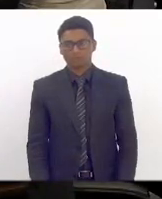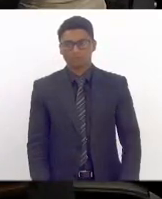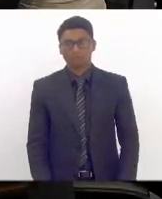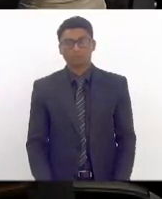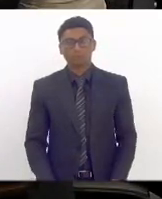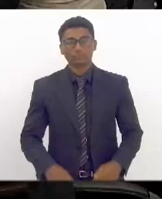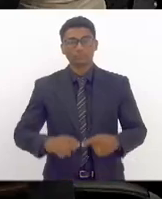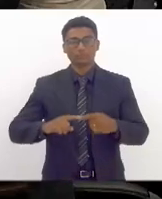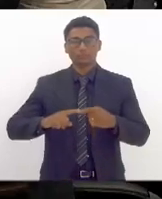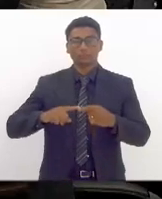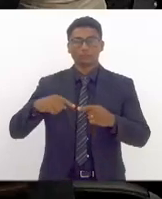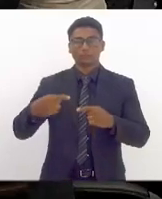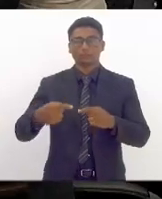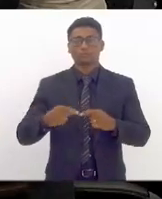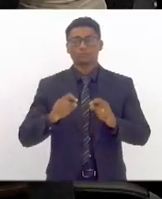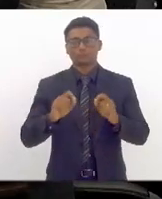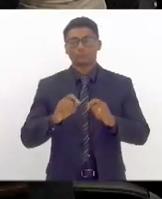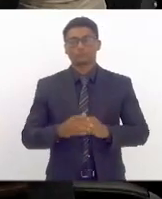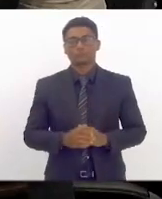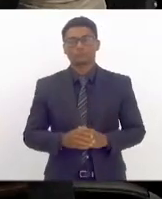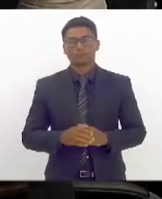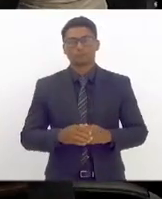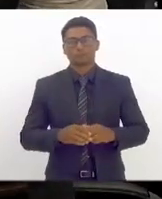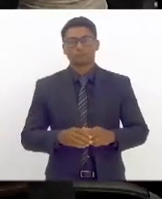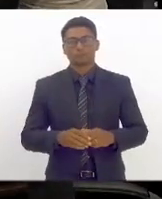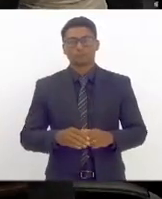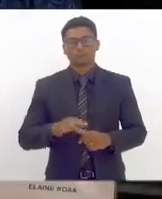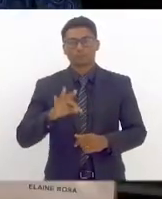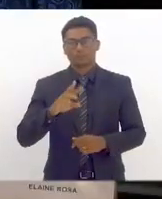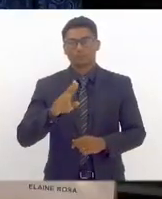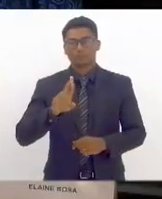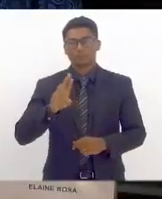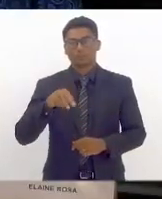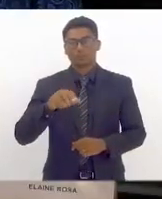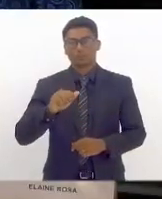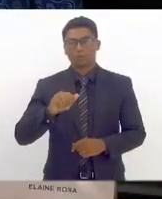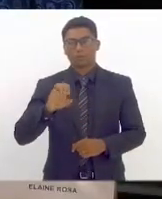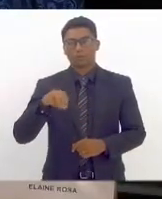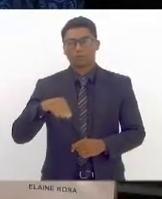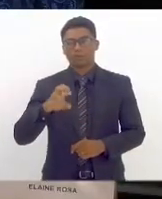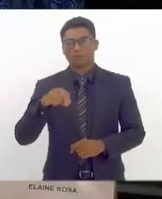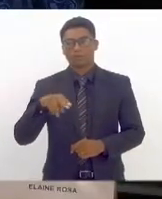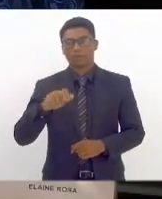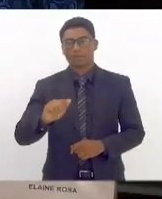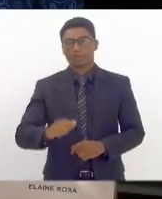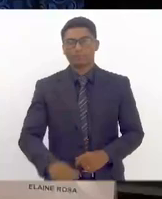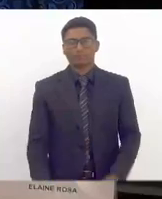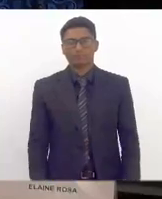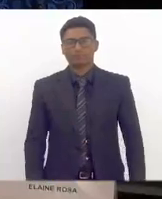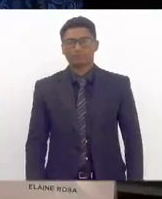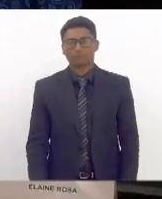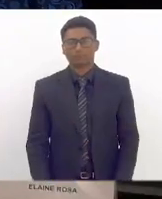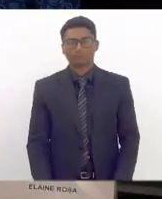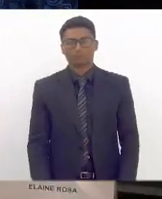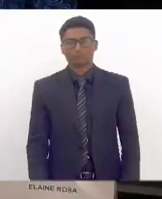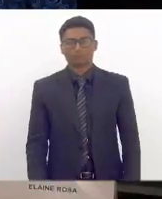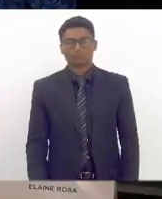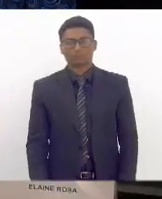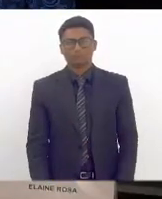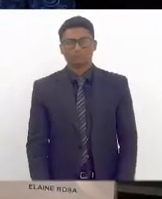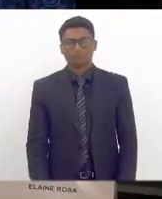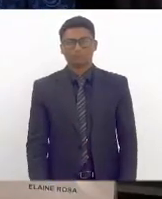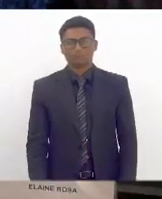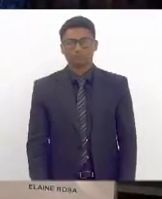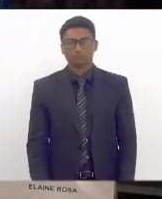nossa próxima homenageada é a turma em cena Cadê a turma turma